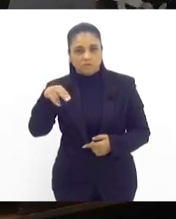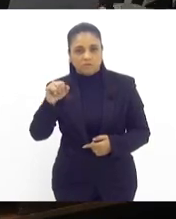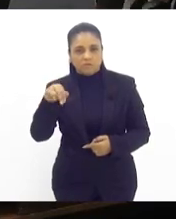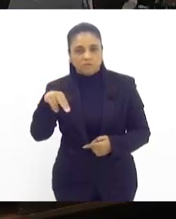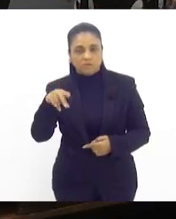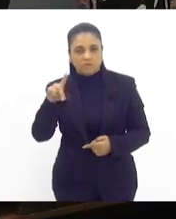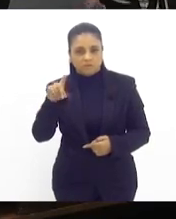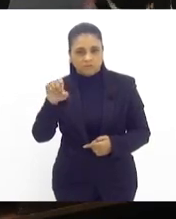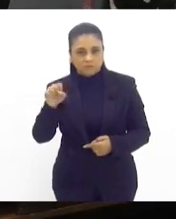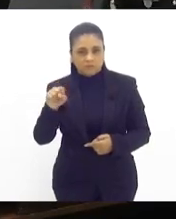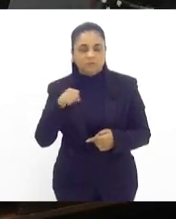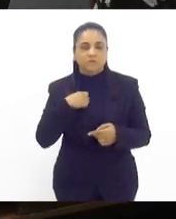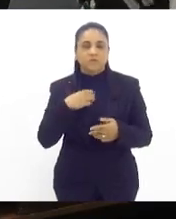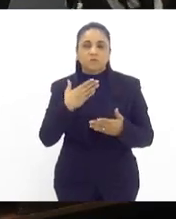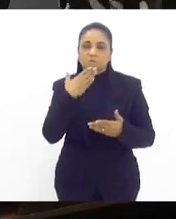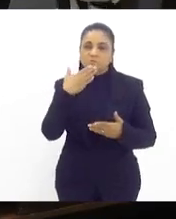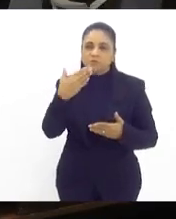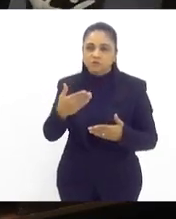cavalheirismo